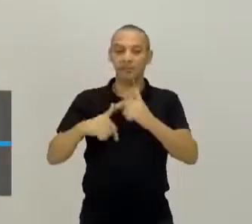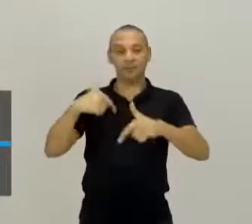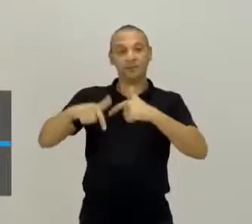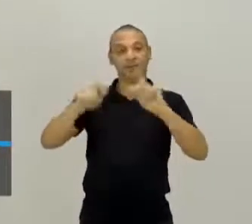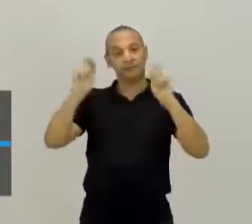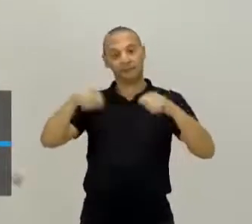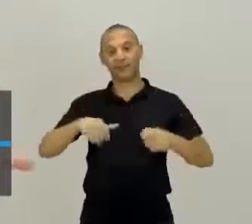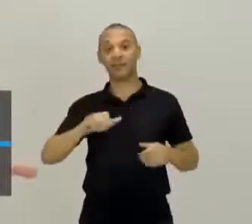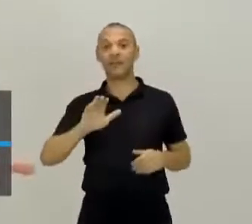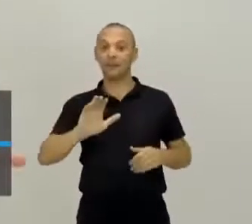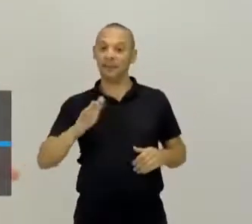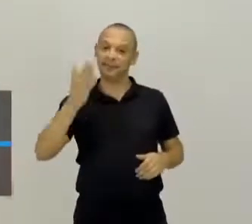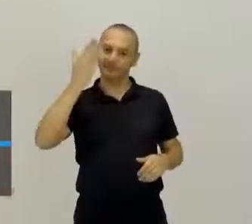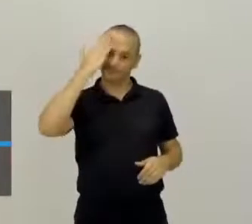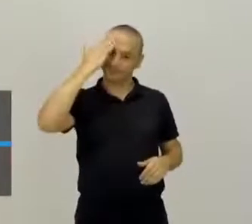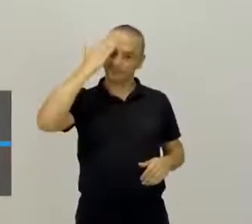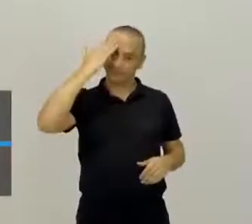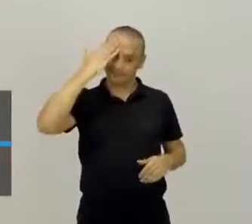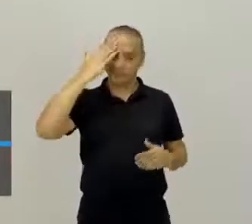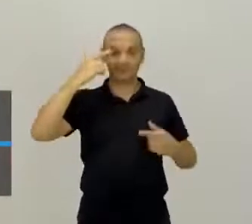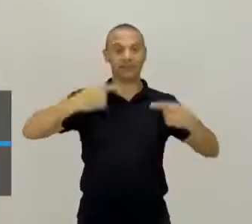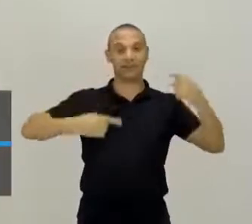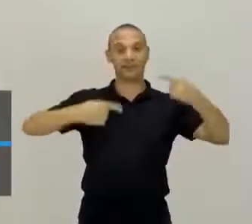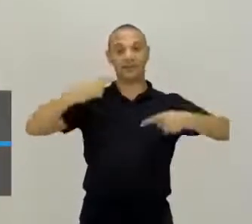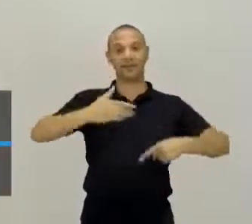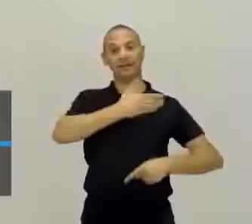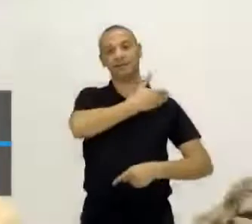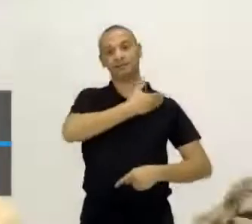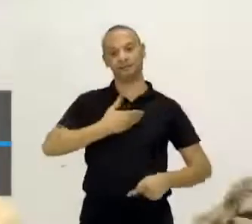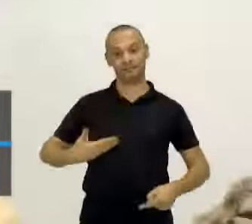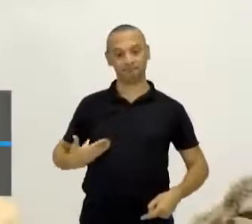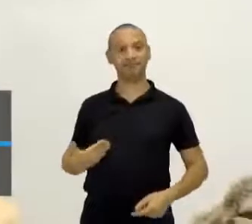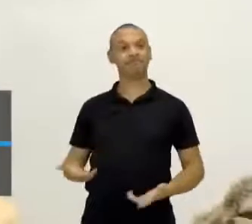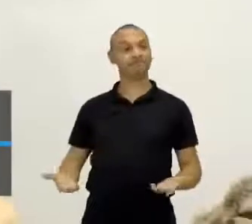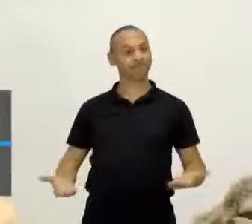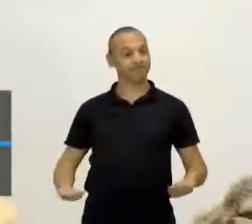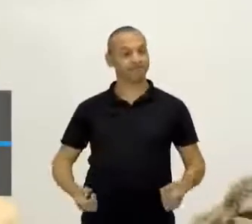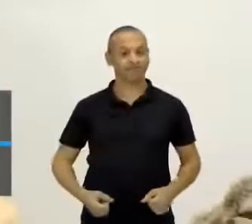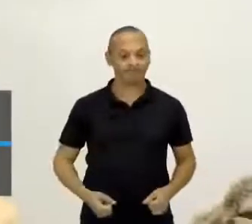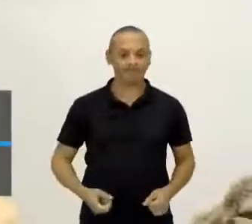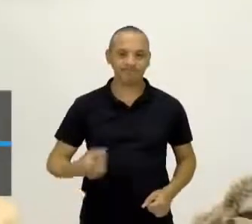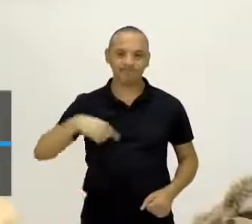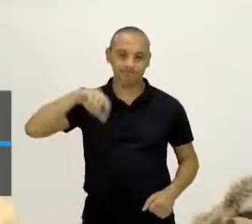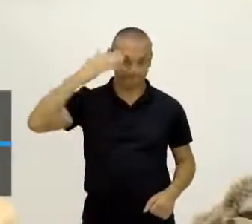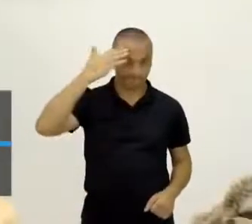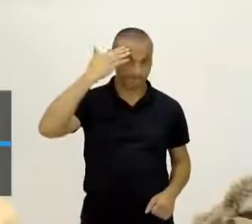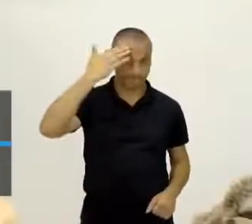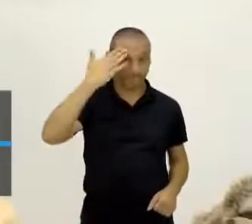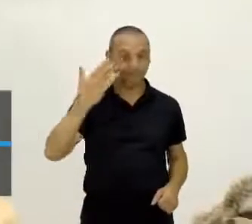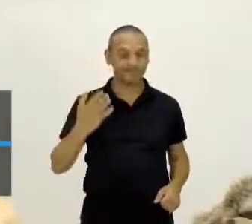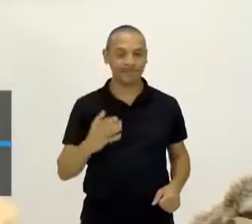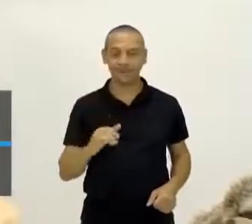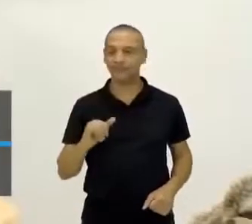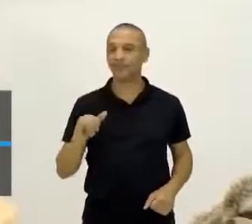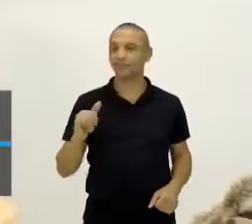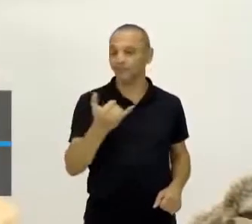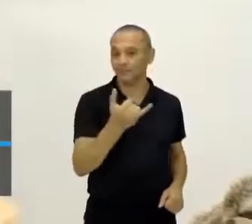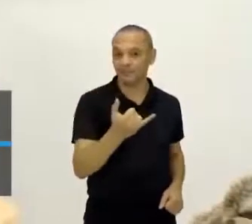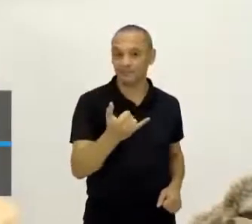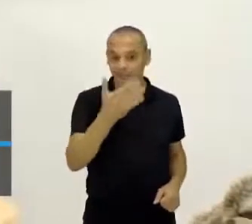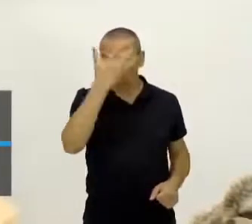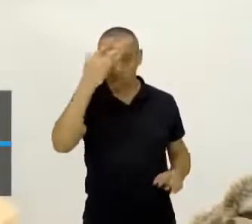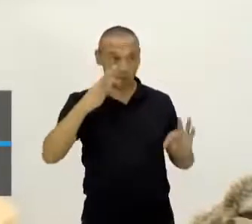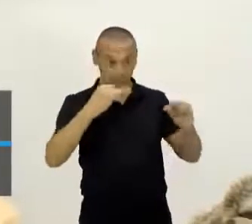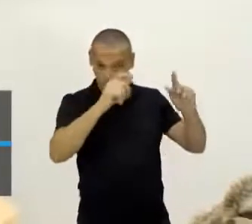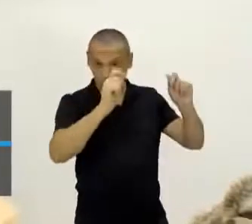para ninguém, mas isso a gente sabe que políticas públicas. Sim, e nós sabemos que como a oportunidade não chega para todo